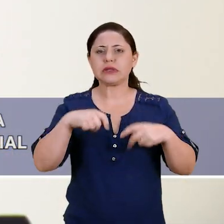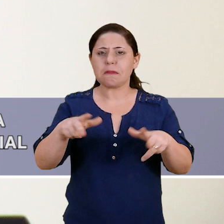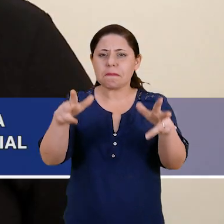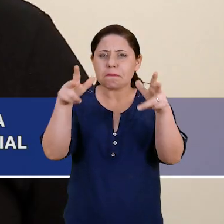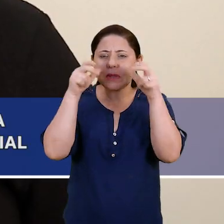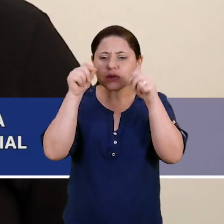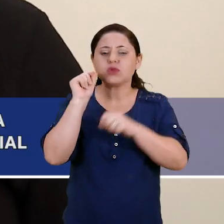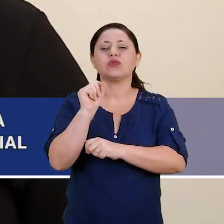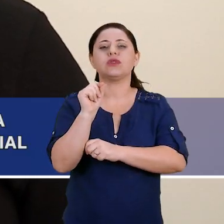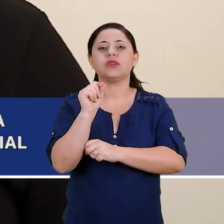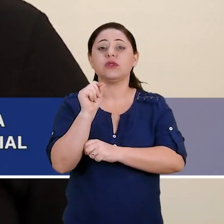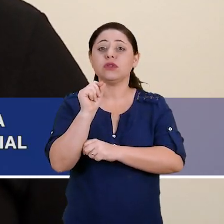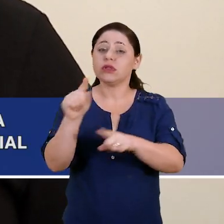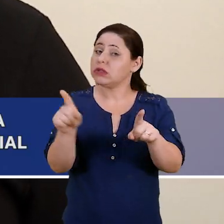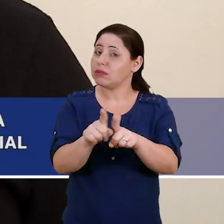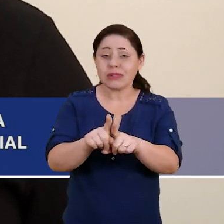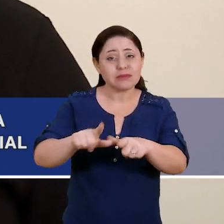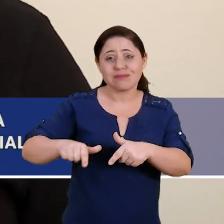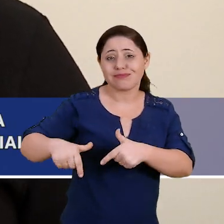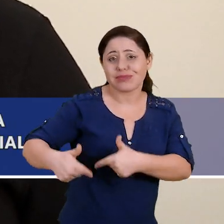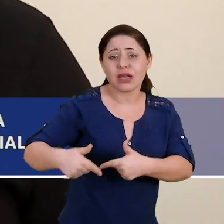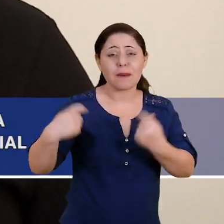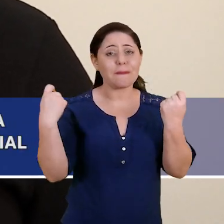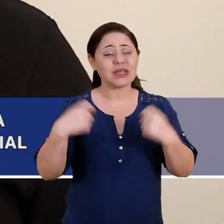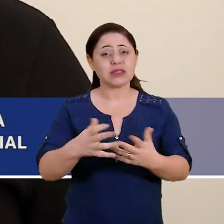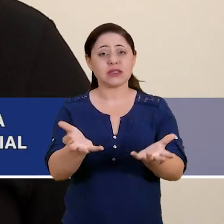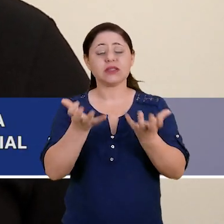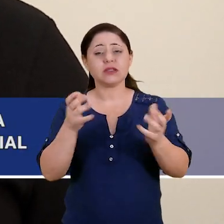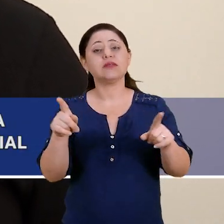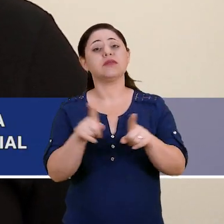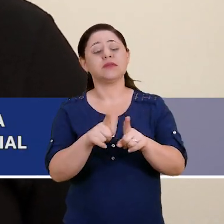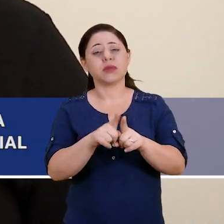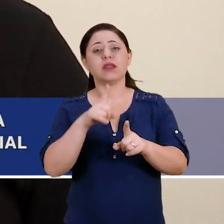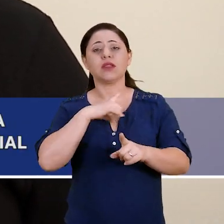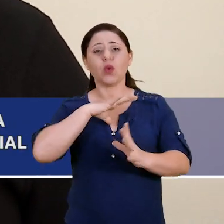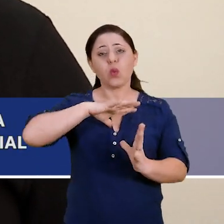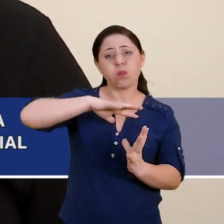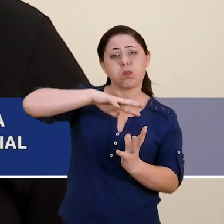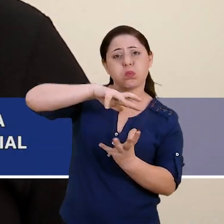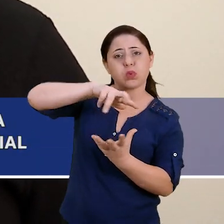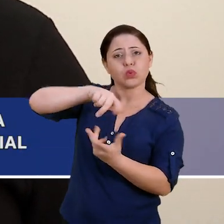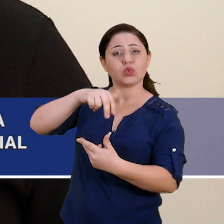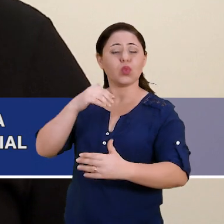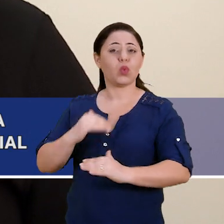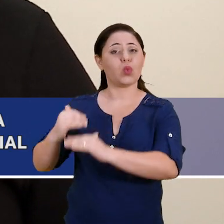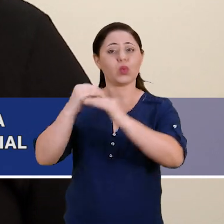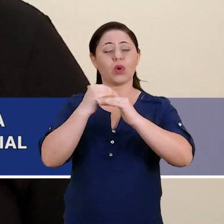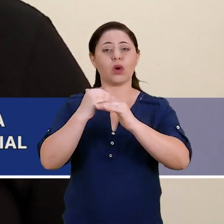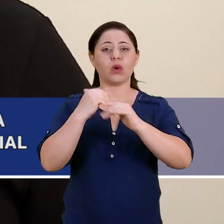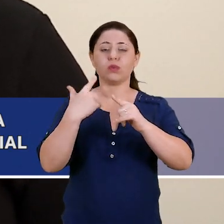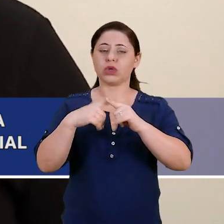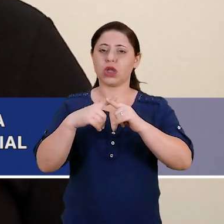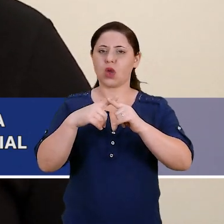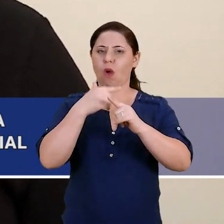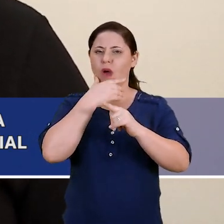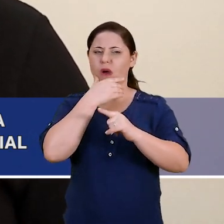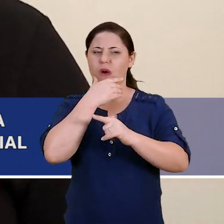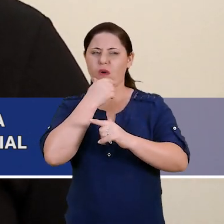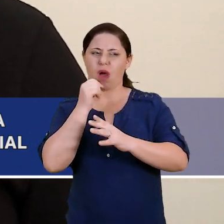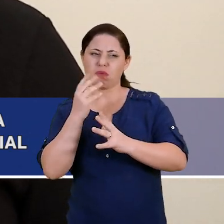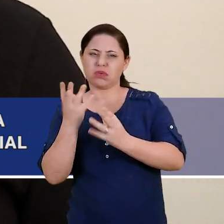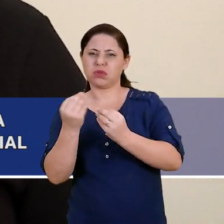que, os homens precisam perceber que eles também fazem parte dessa luta, né? Que eles precisam também querer ter um mundo